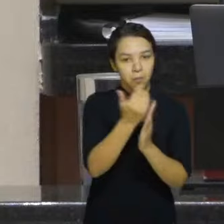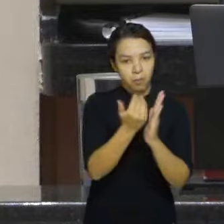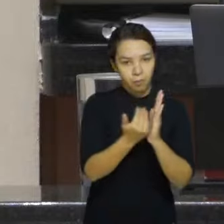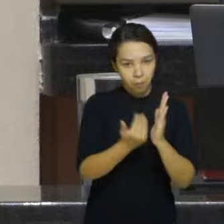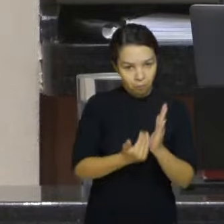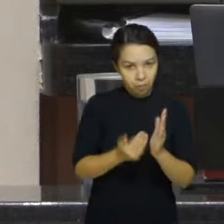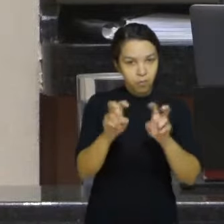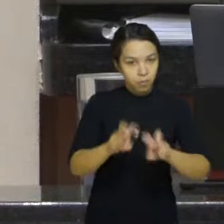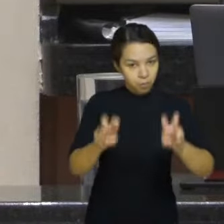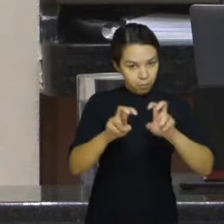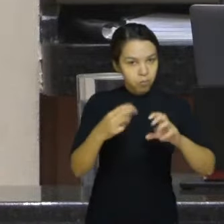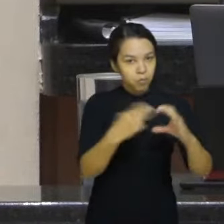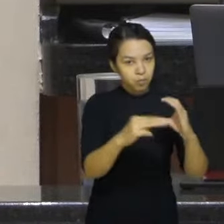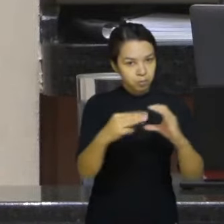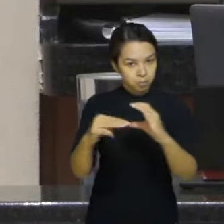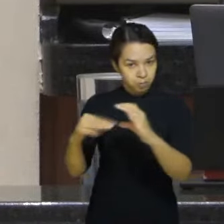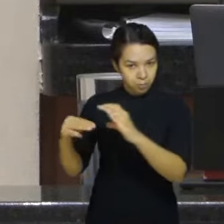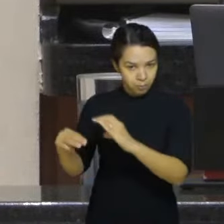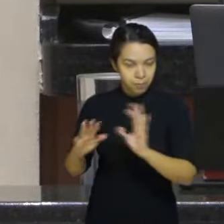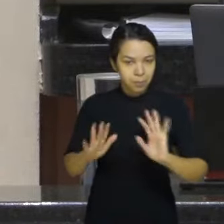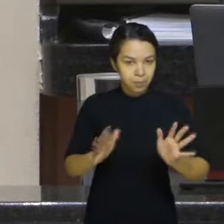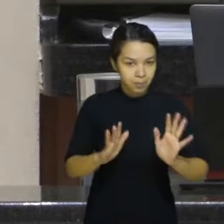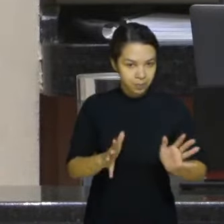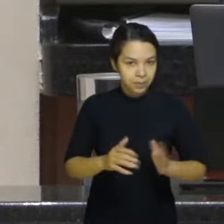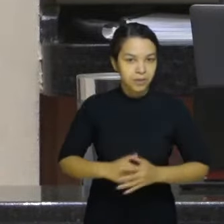eletronicamente. Em breves comunicações,